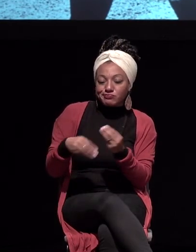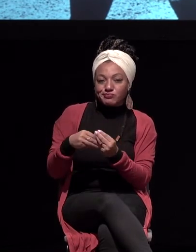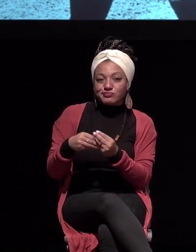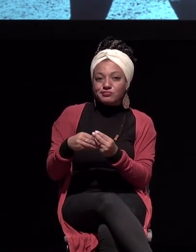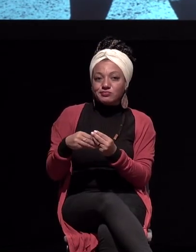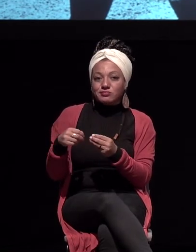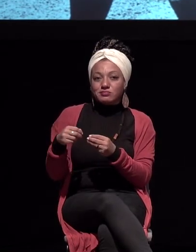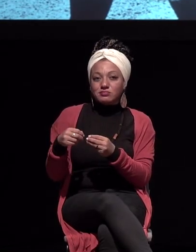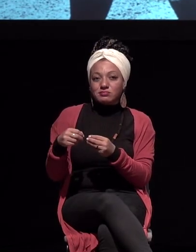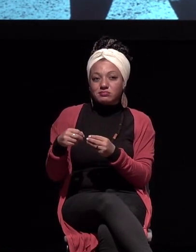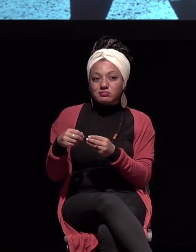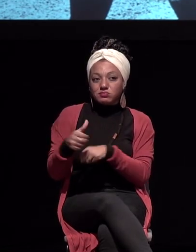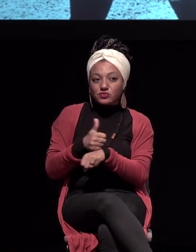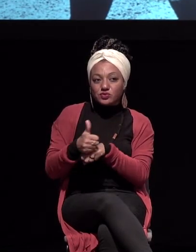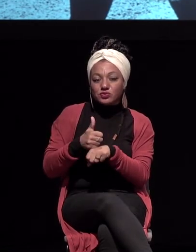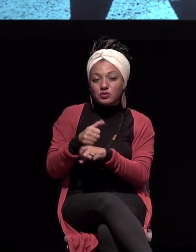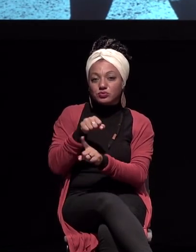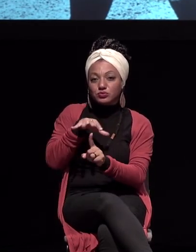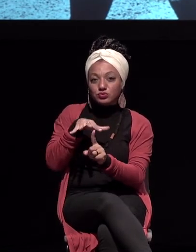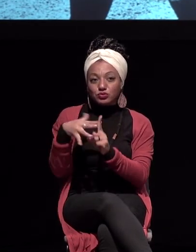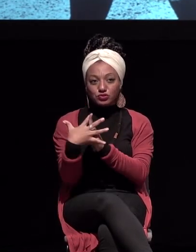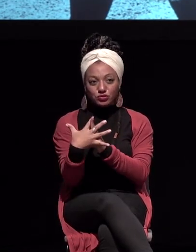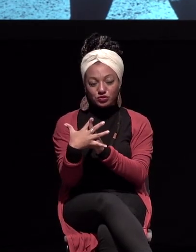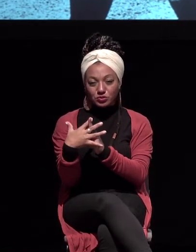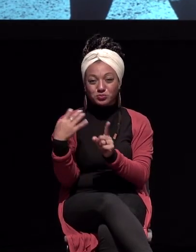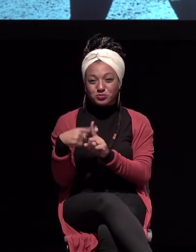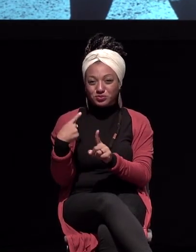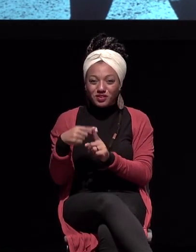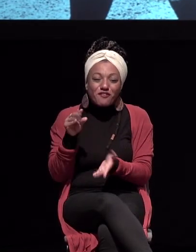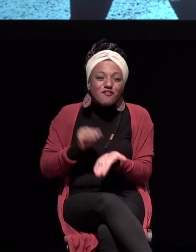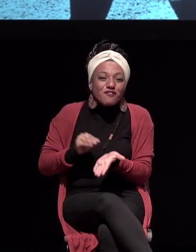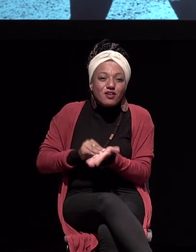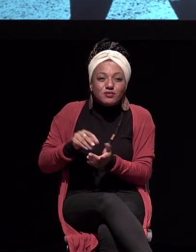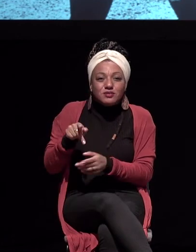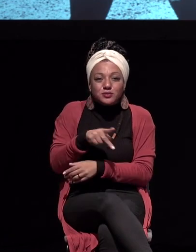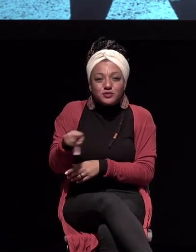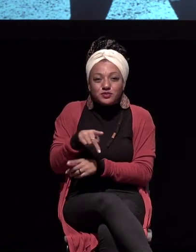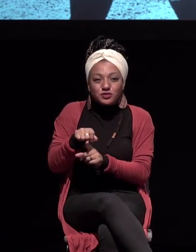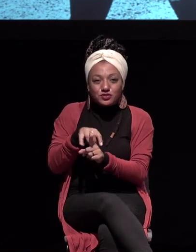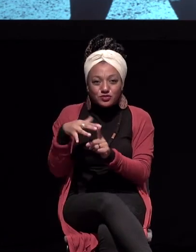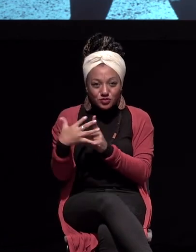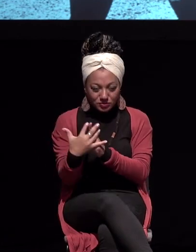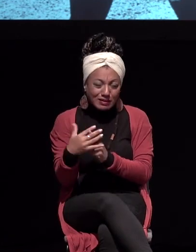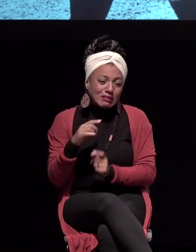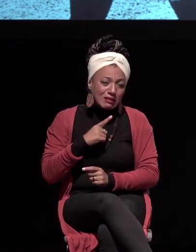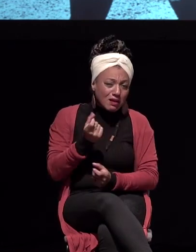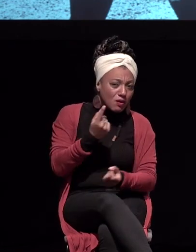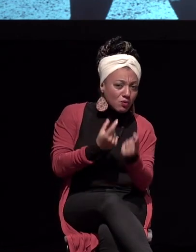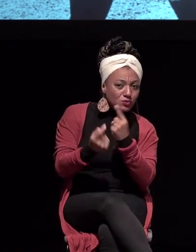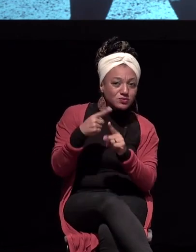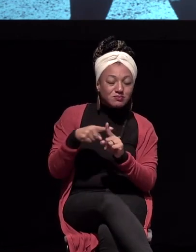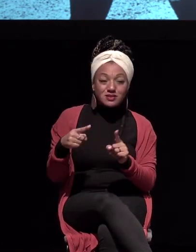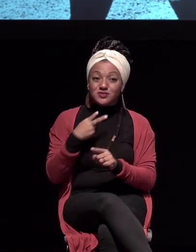não tem professor de sociologia na rede, né? Bom, até tem, mas ainda assim não preenche todas as vagas.